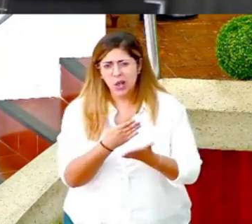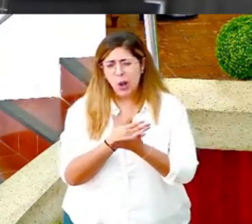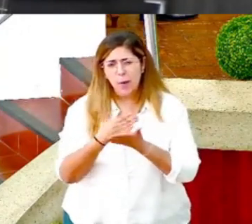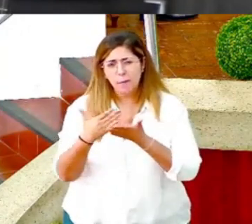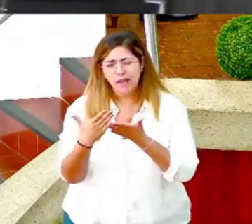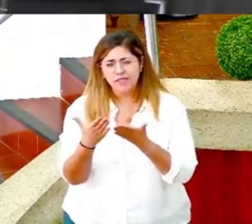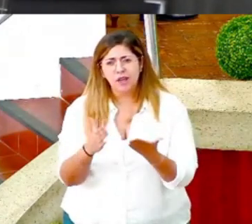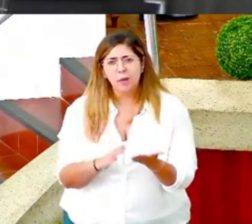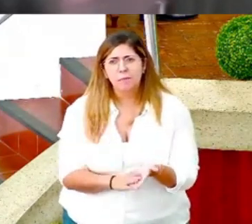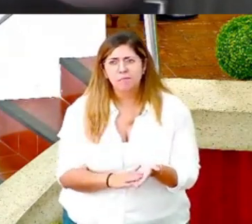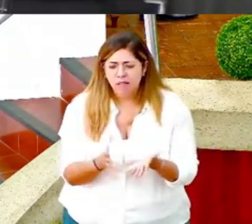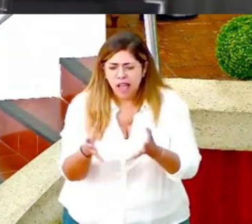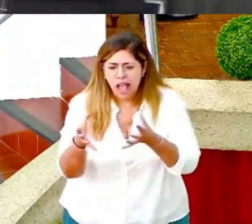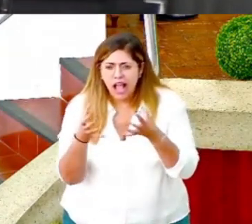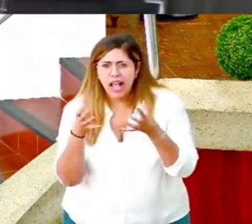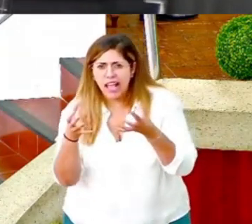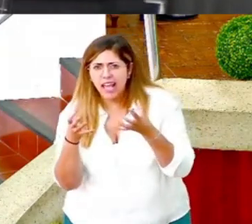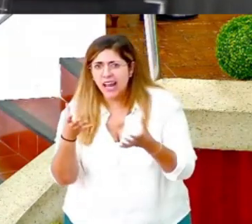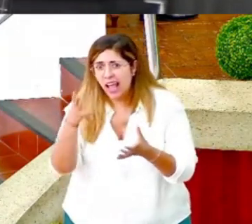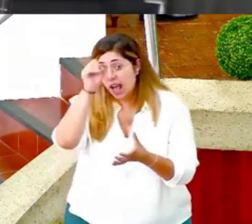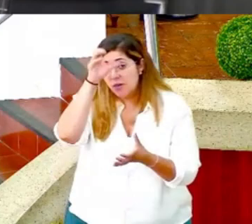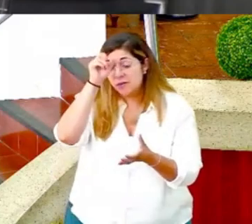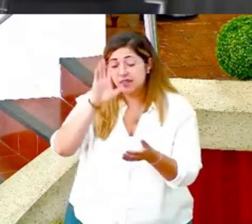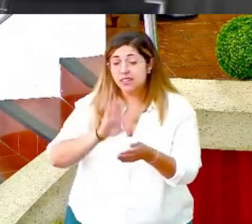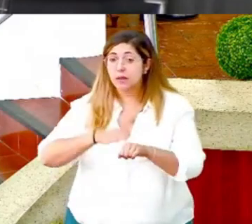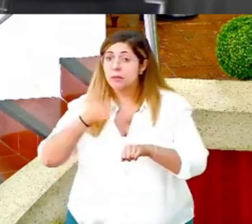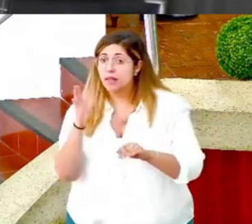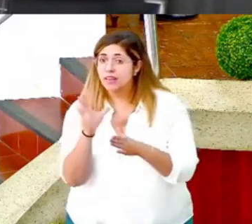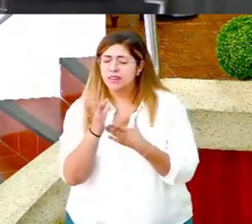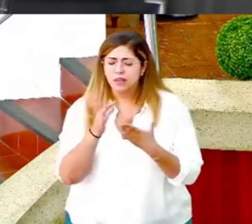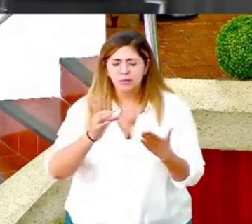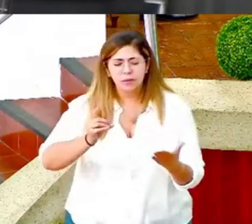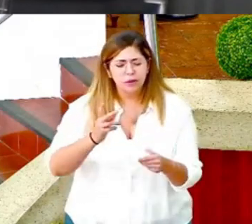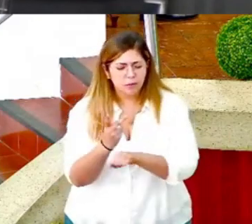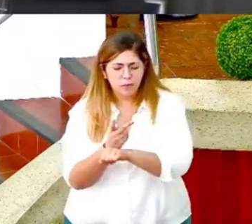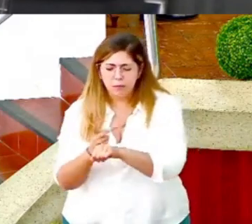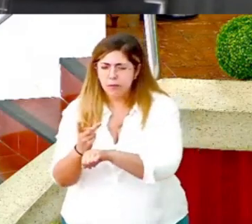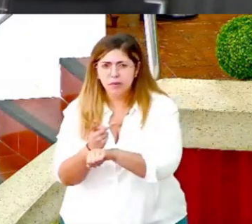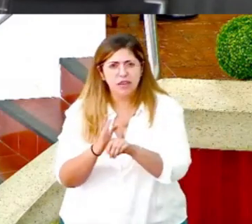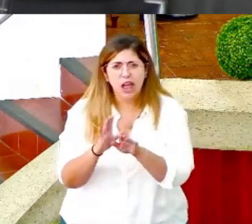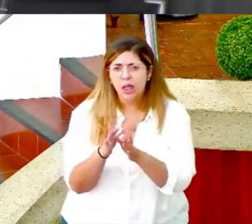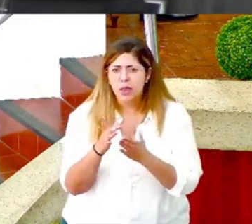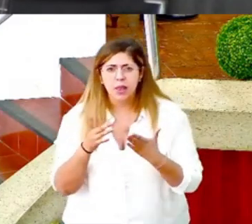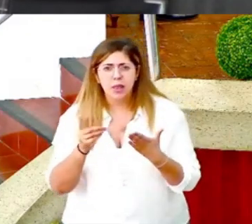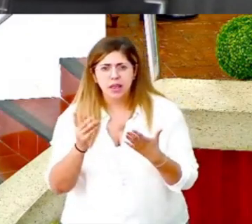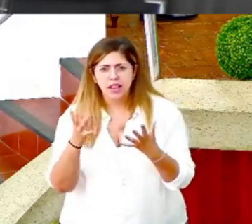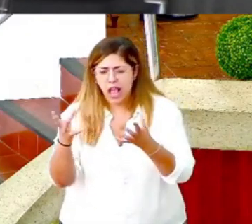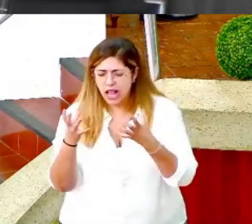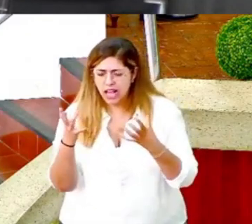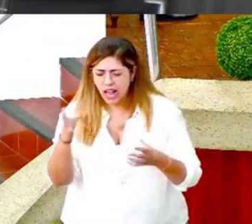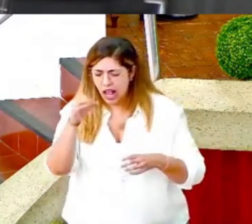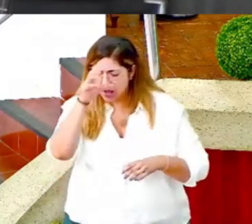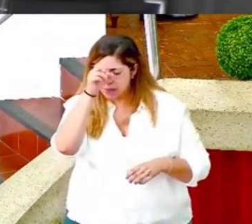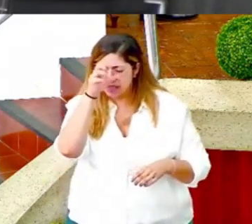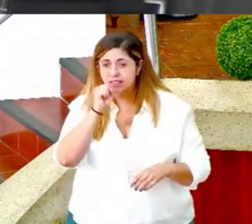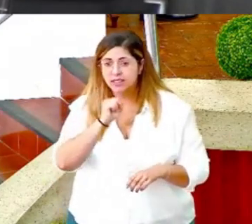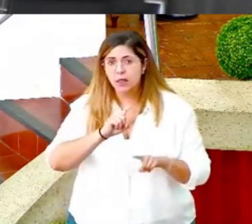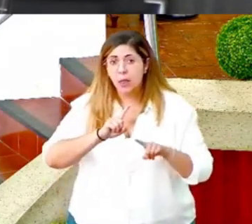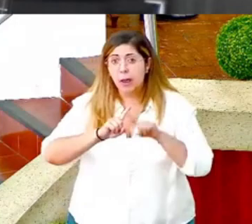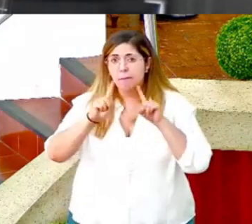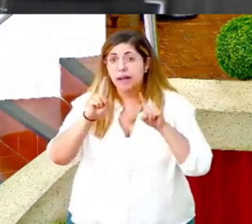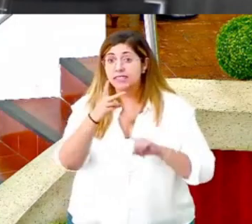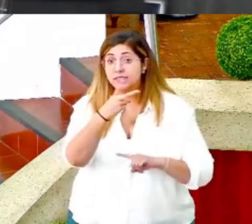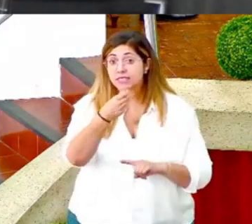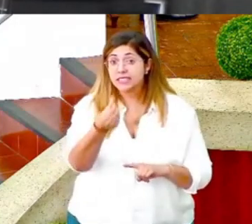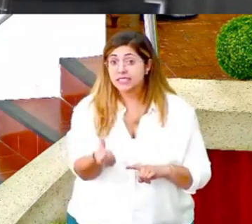é diferente da maioria do que estava no reino. Mas aos 26 lhe acontece algo